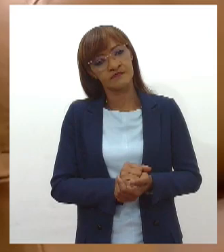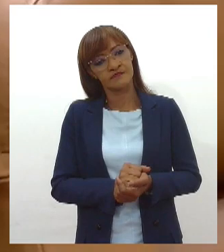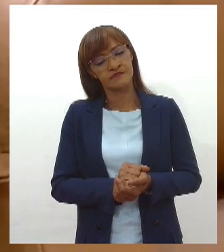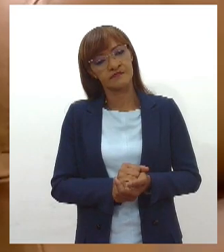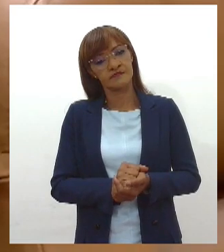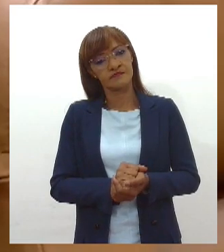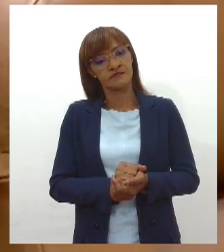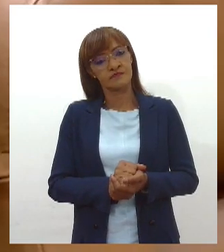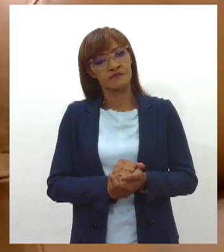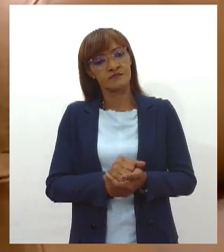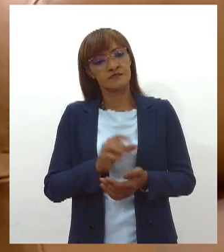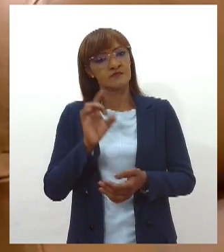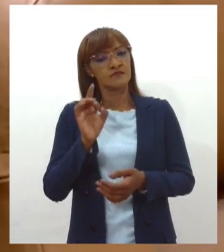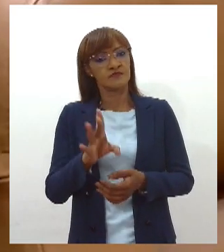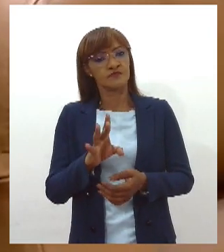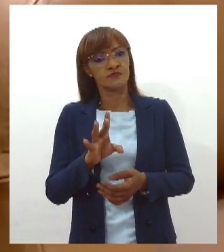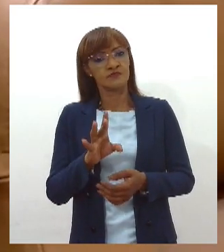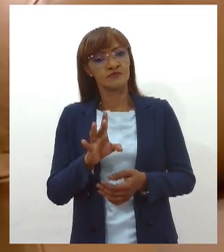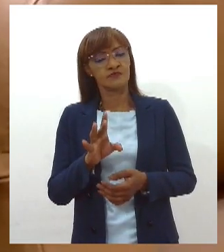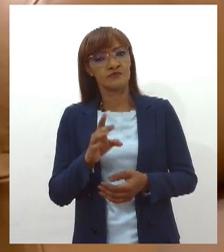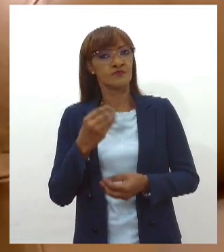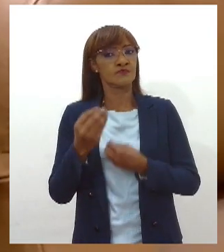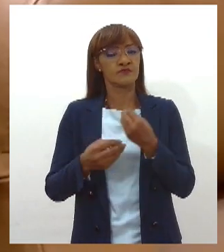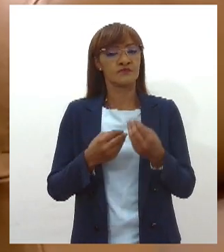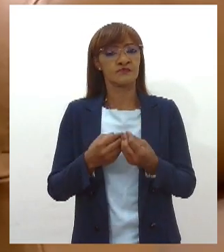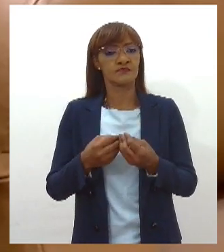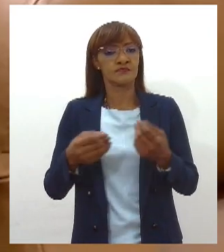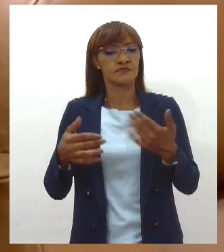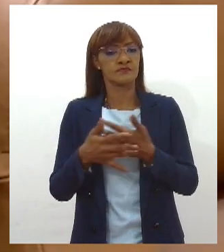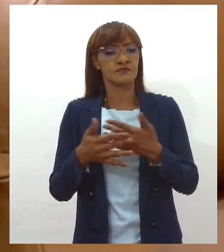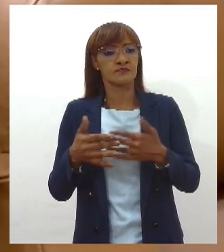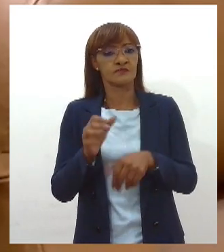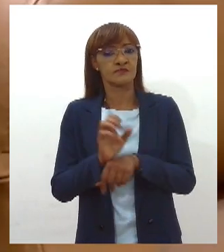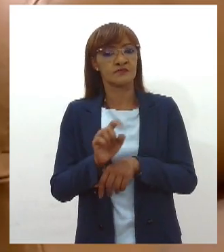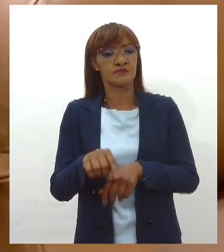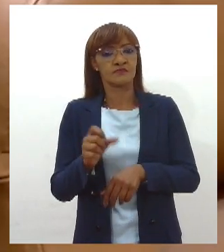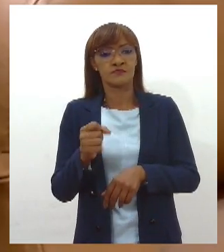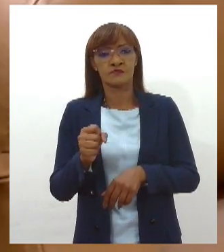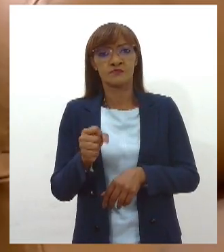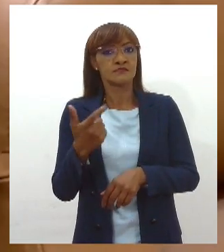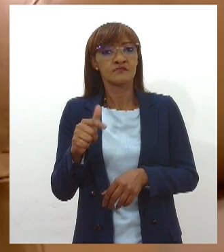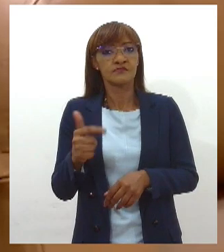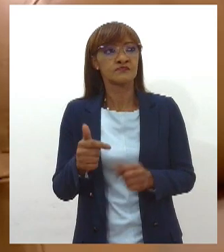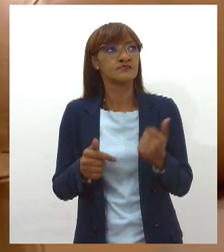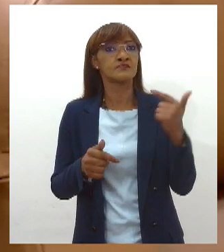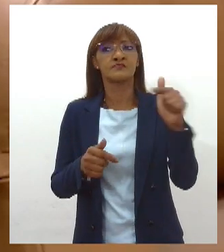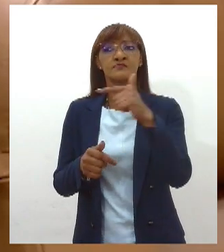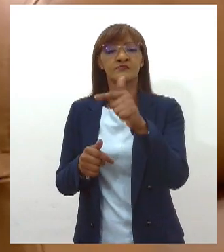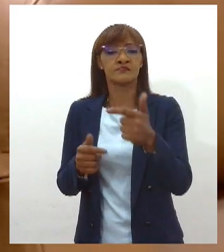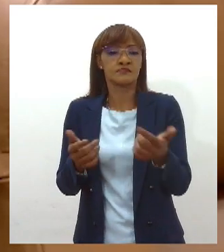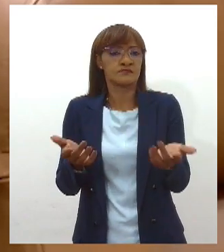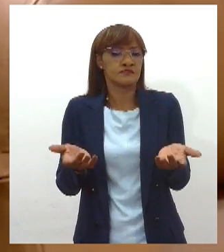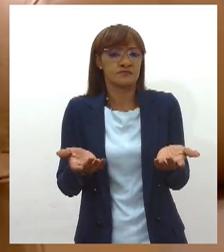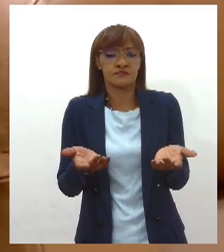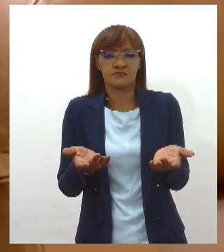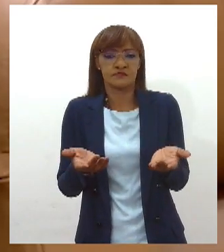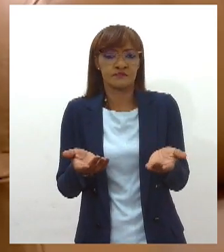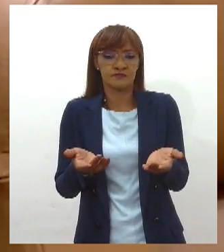4 ou 5 cidades, que é o SAAI, no estado de Sergipe, não tem, então é um monopólio. E a